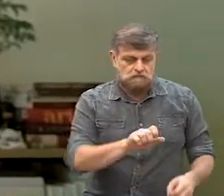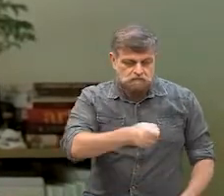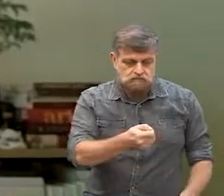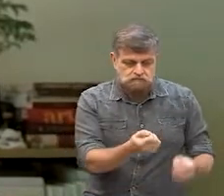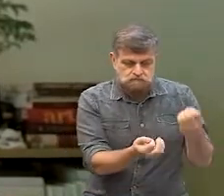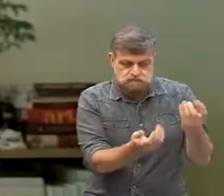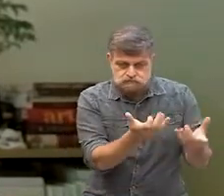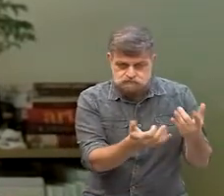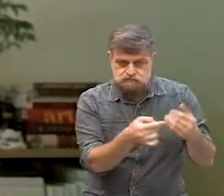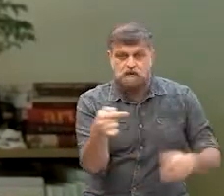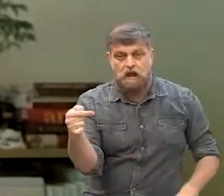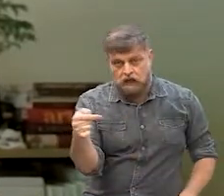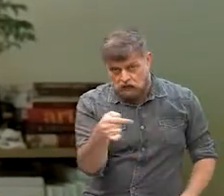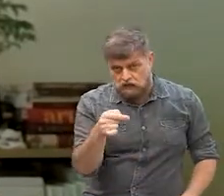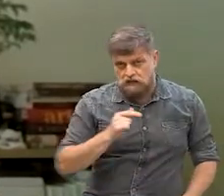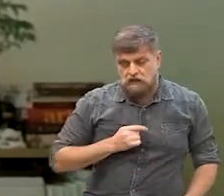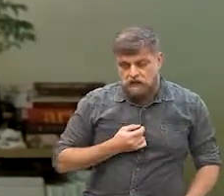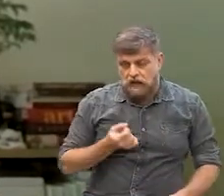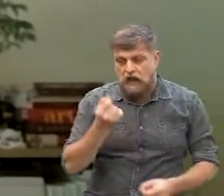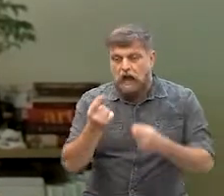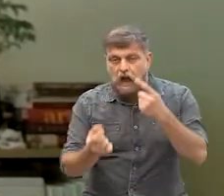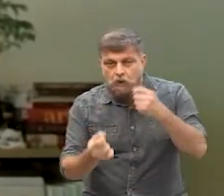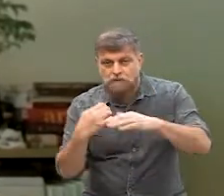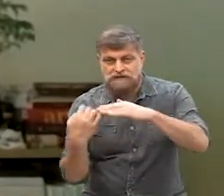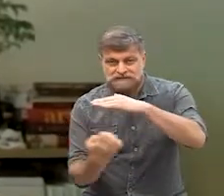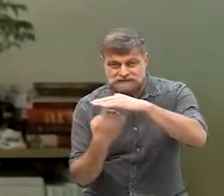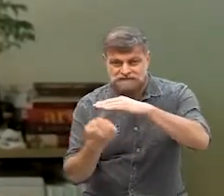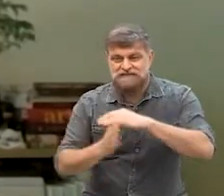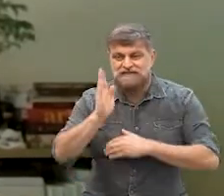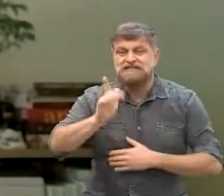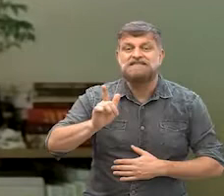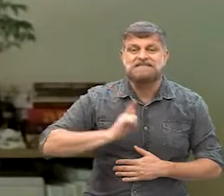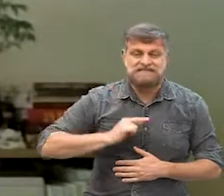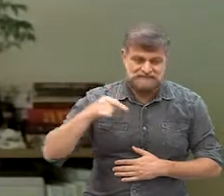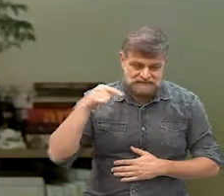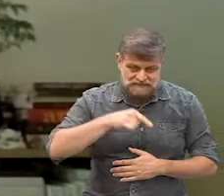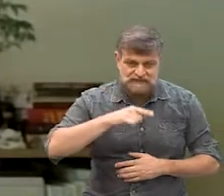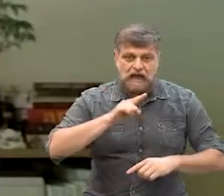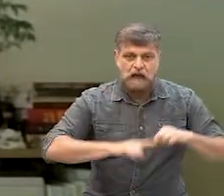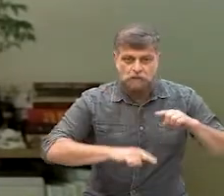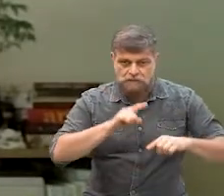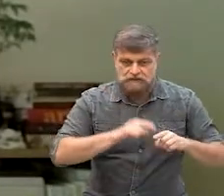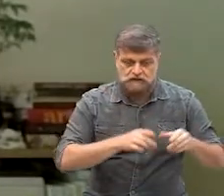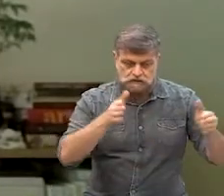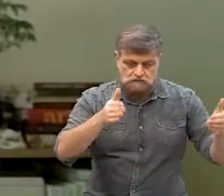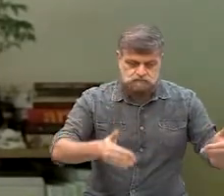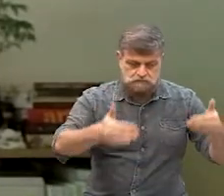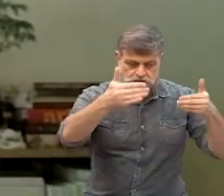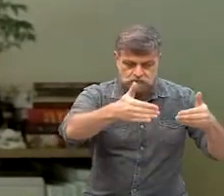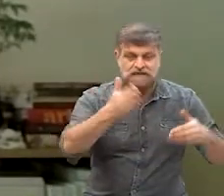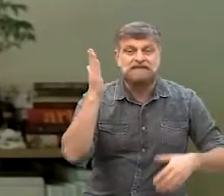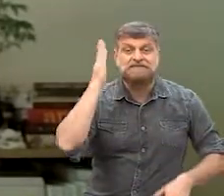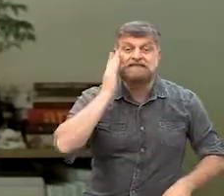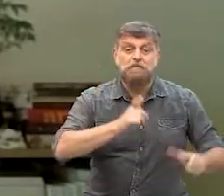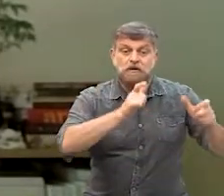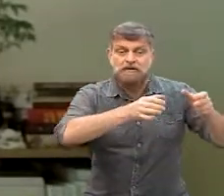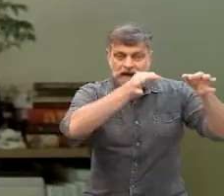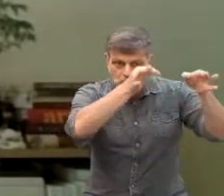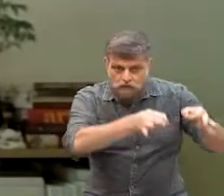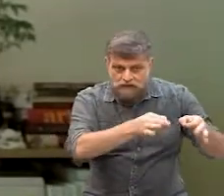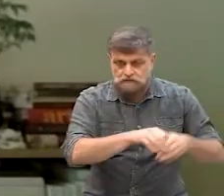particularmente nesses casos, algumas empresas já dão destinação final a essas embalagens, e o próprio